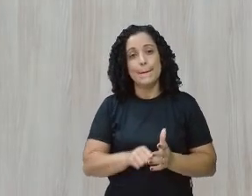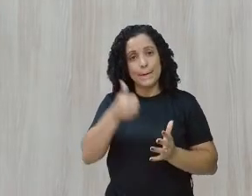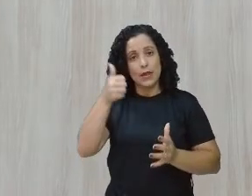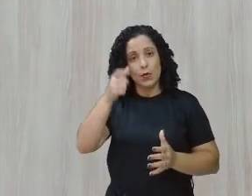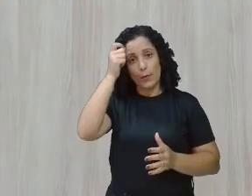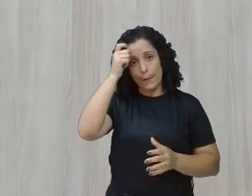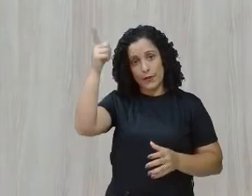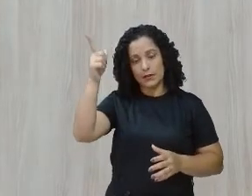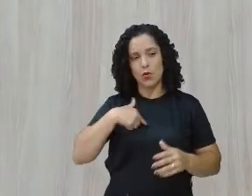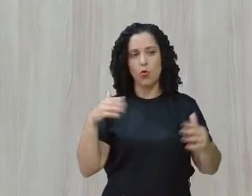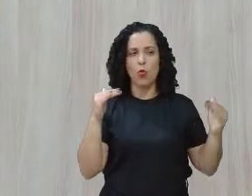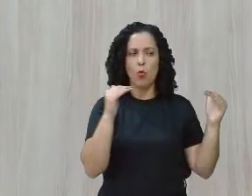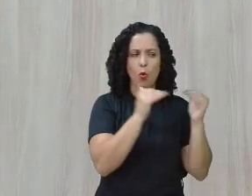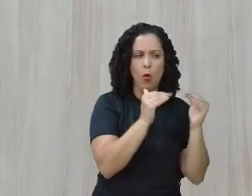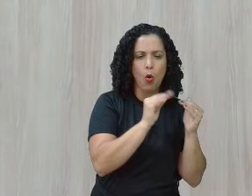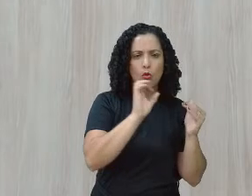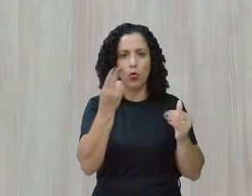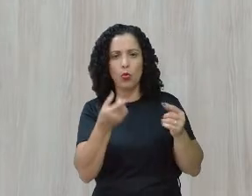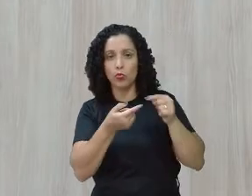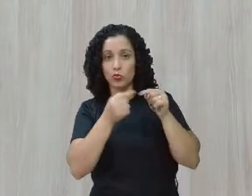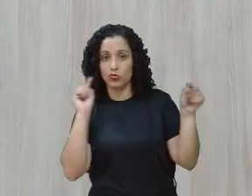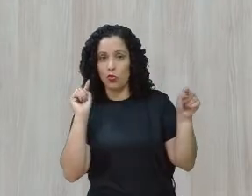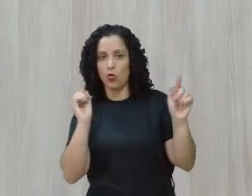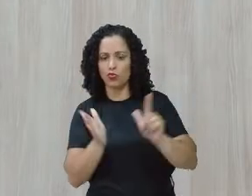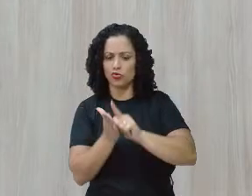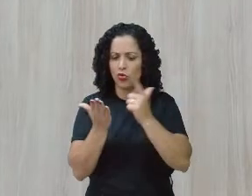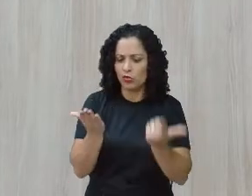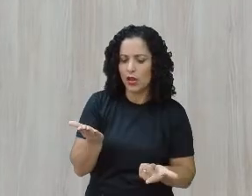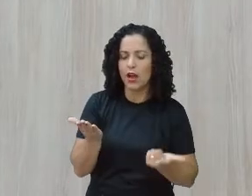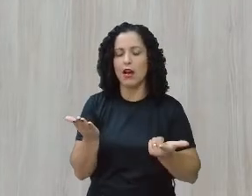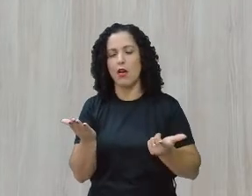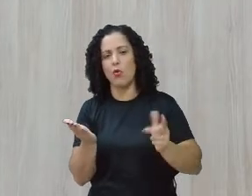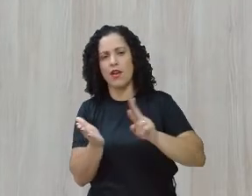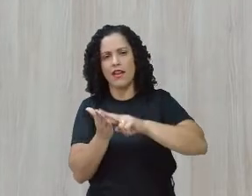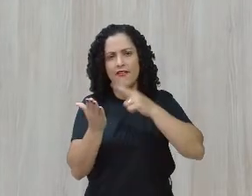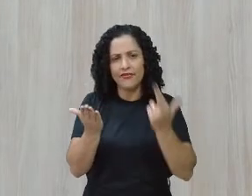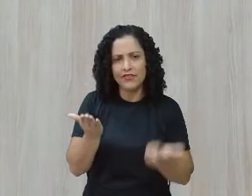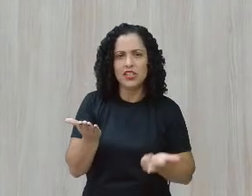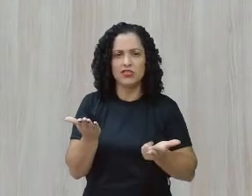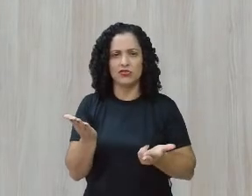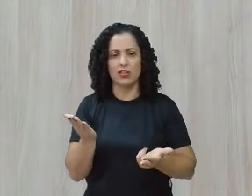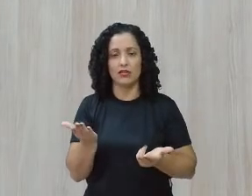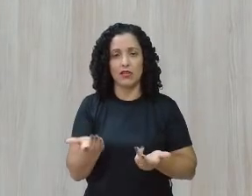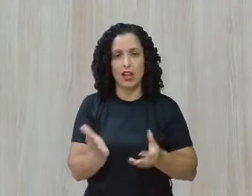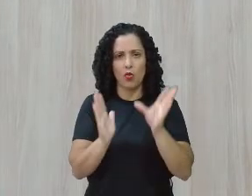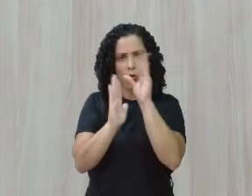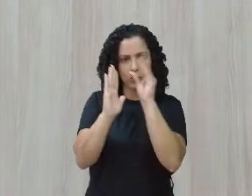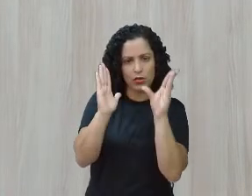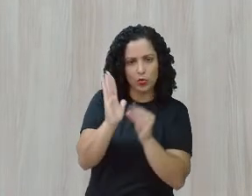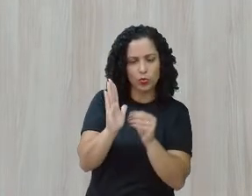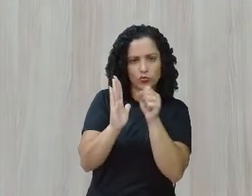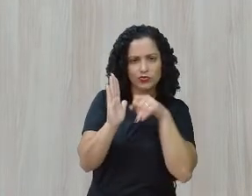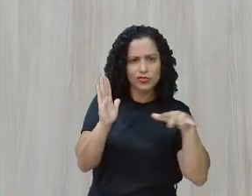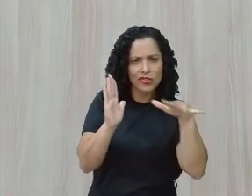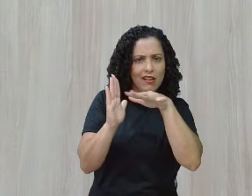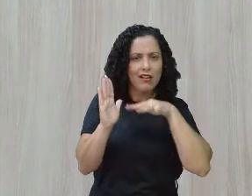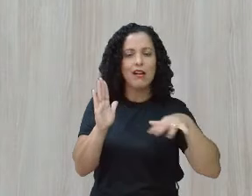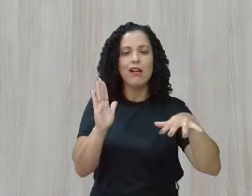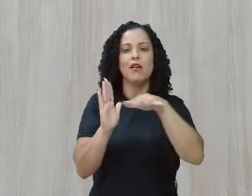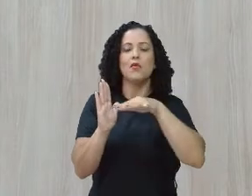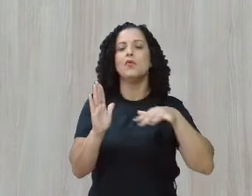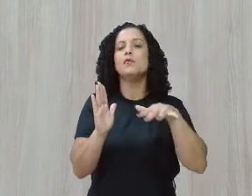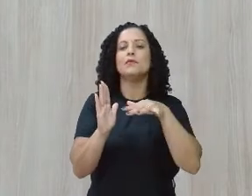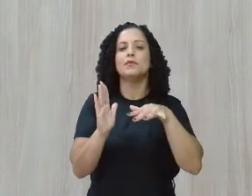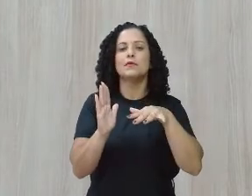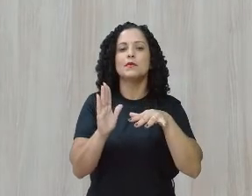eu concordo ou discordo da opinião do jornal, do jornalista, das pessoas envolvidas na matéria. das ações em